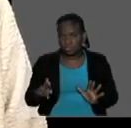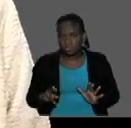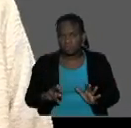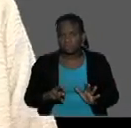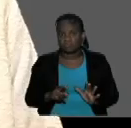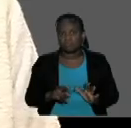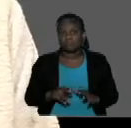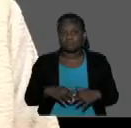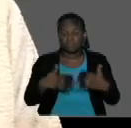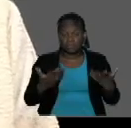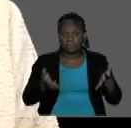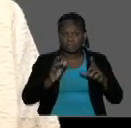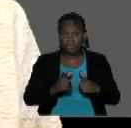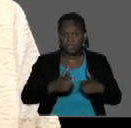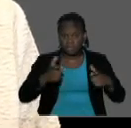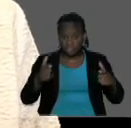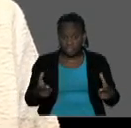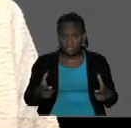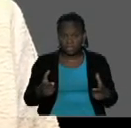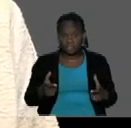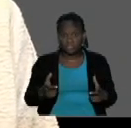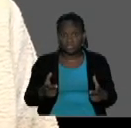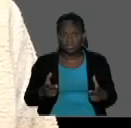religiosos. E na maioria